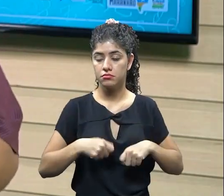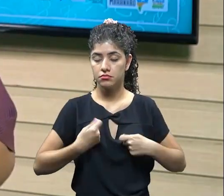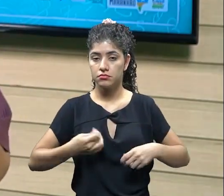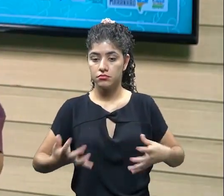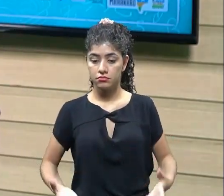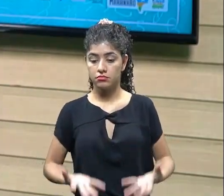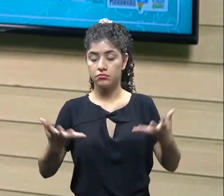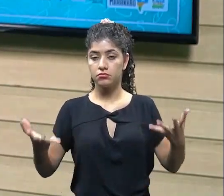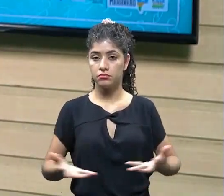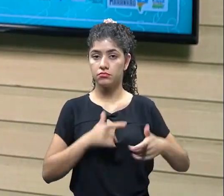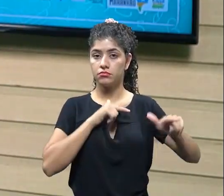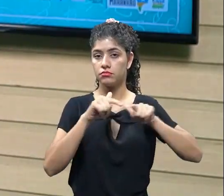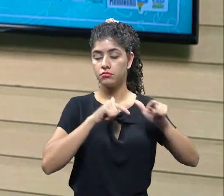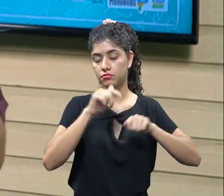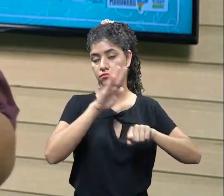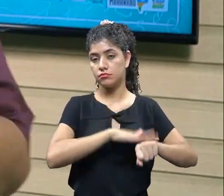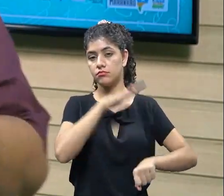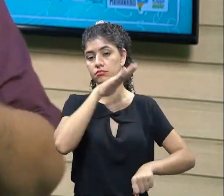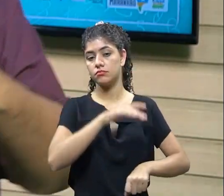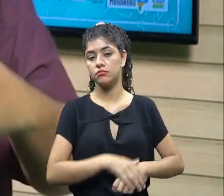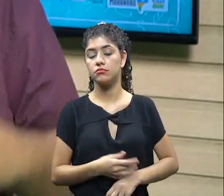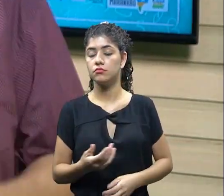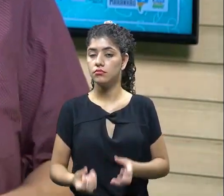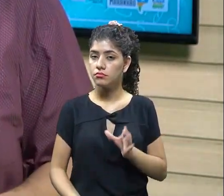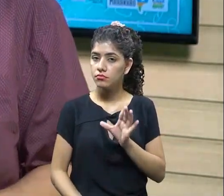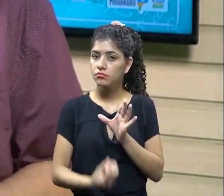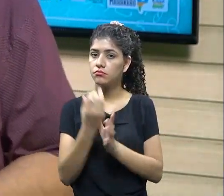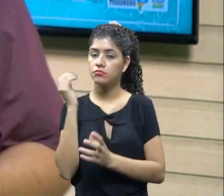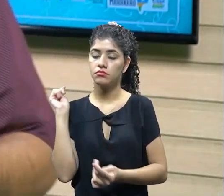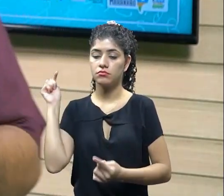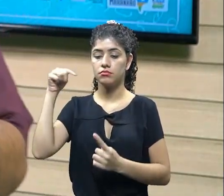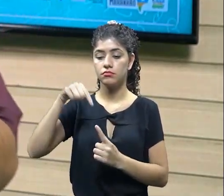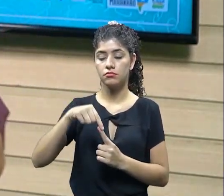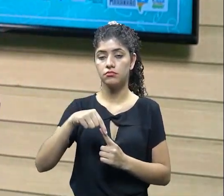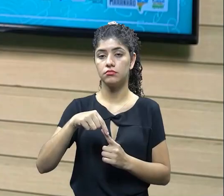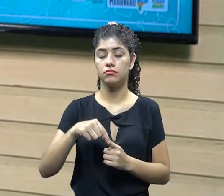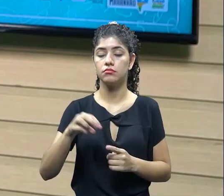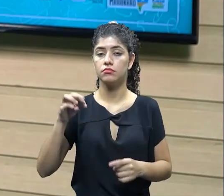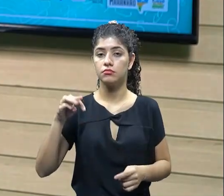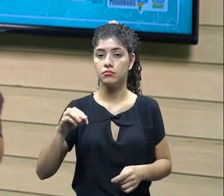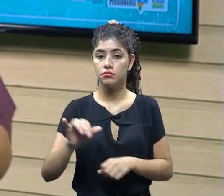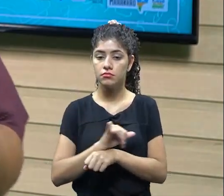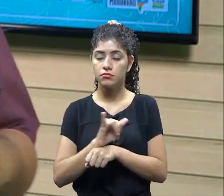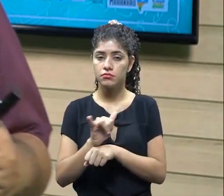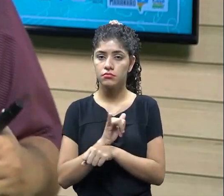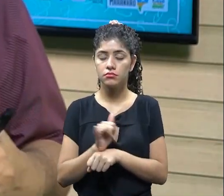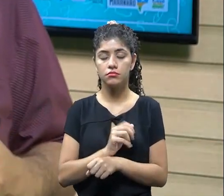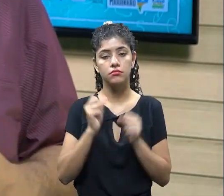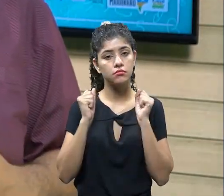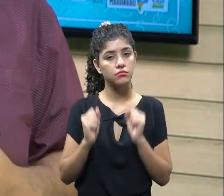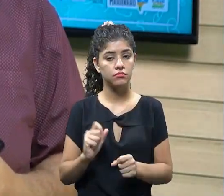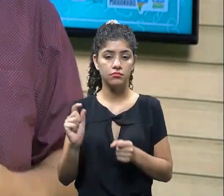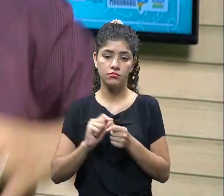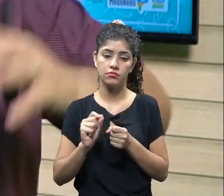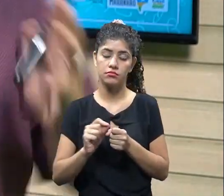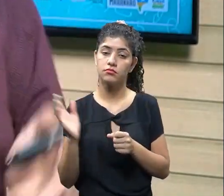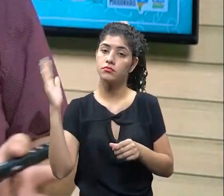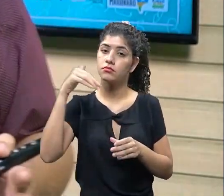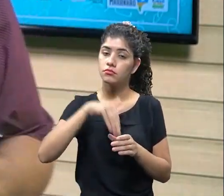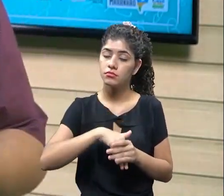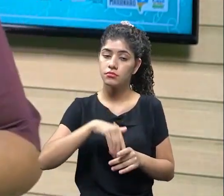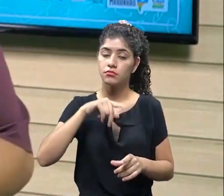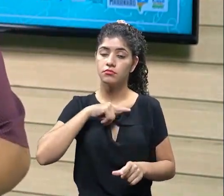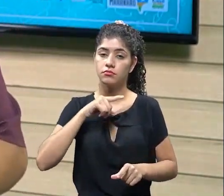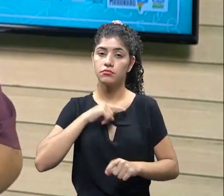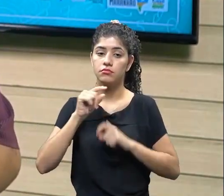meu orçamento, vou trabalhar um pouquinho mais. Aí eu crio objetivos, tá bom? Métodos para que eu possa fazer. Dentro